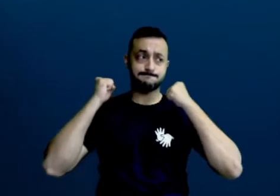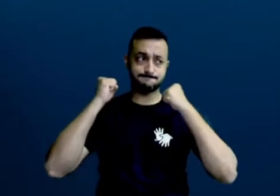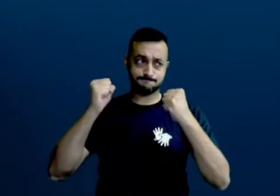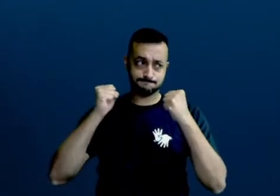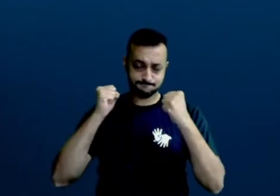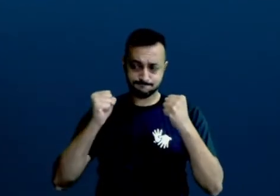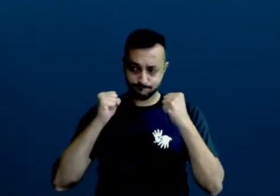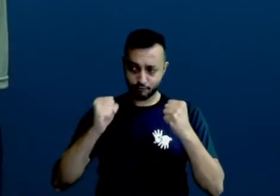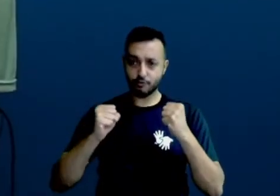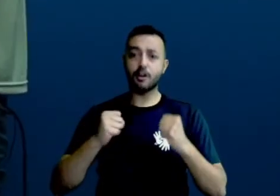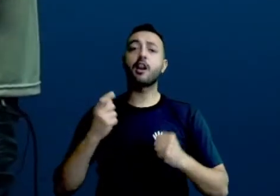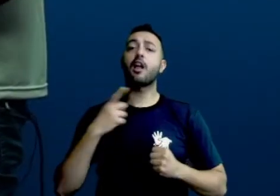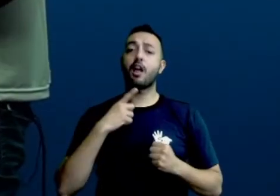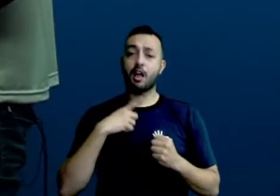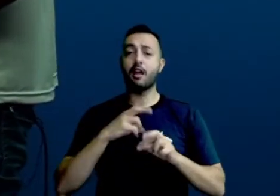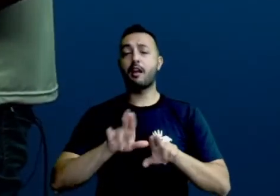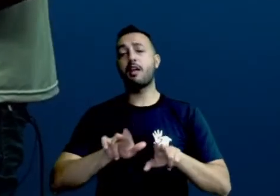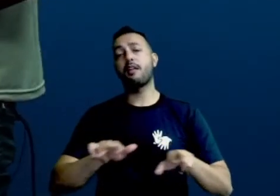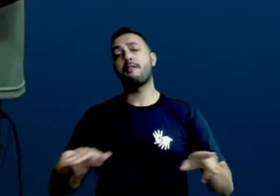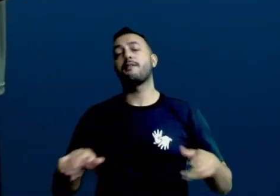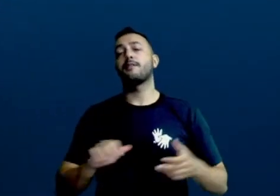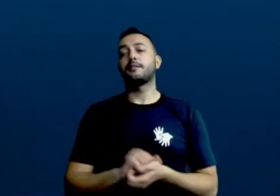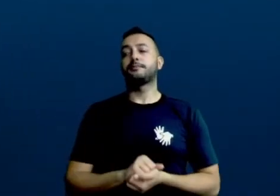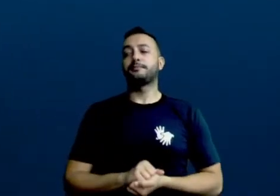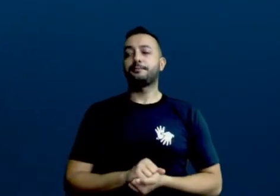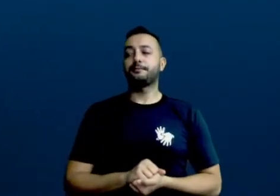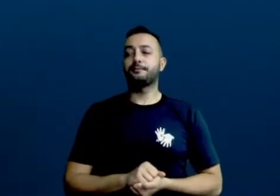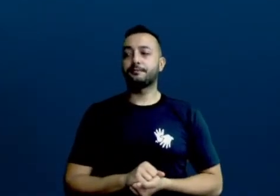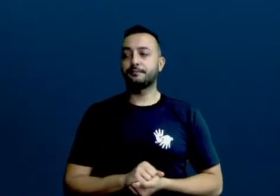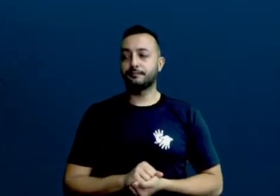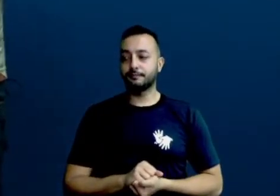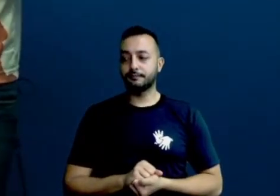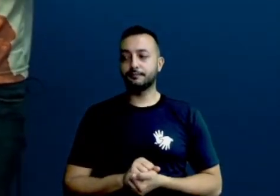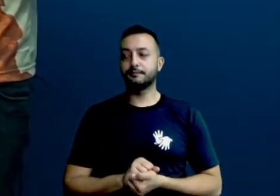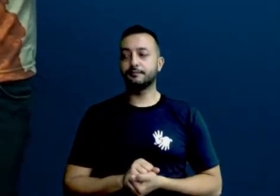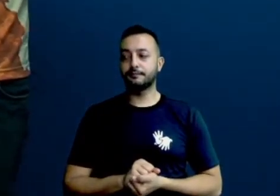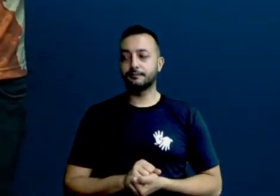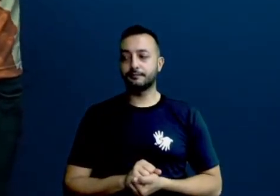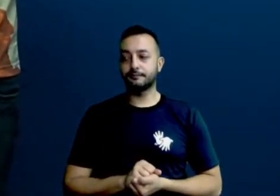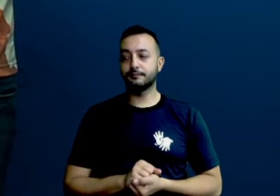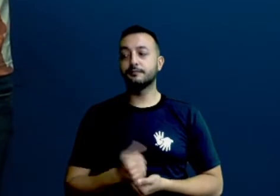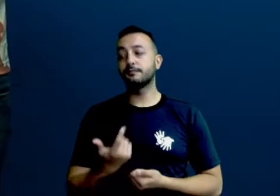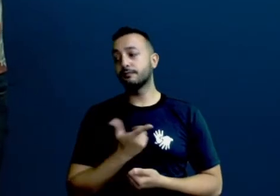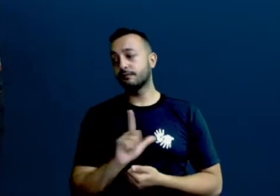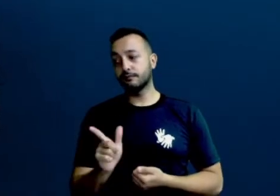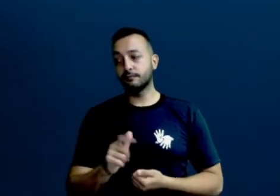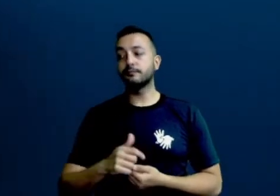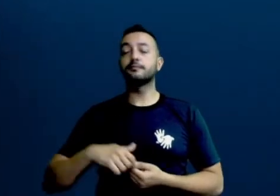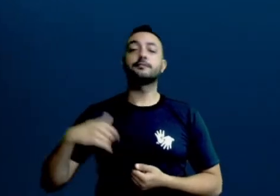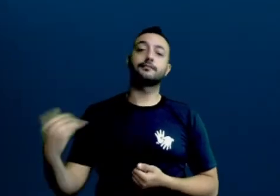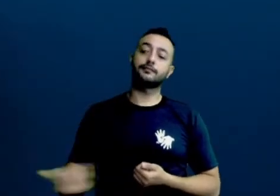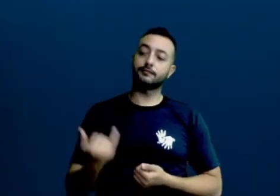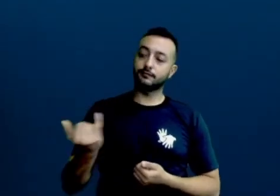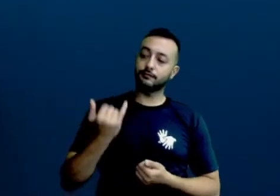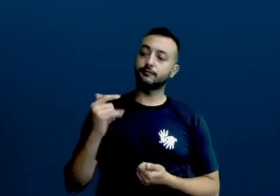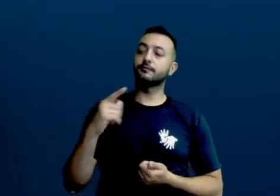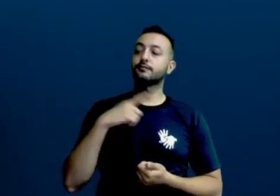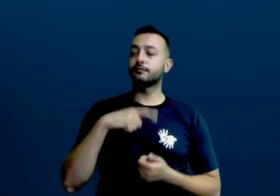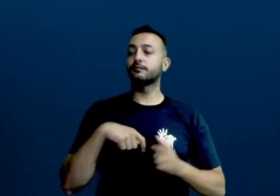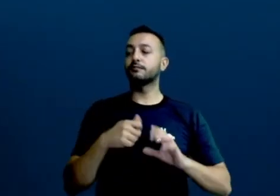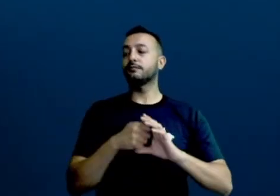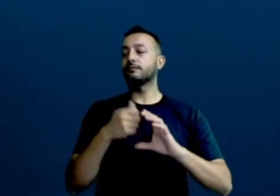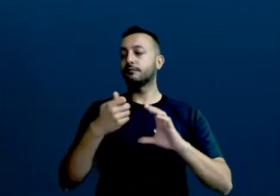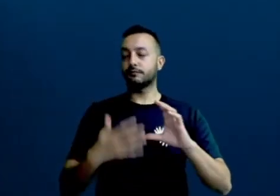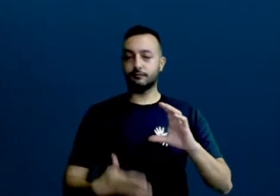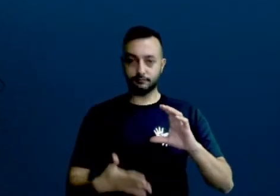Tá certo nesse ponto de vista de diversidade certo e outra questão extremamente importante é que